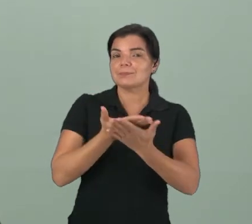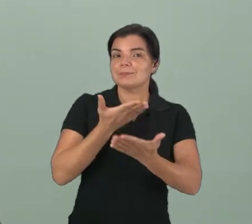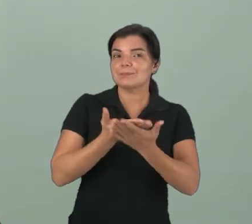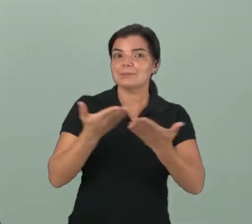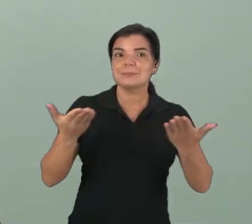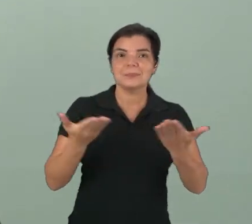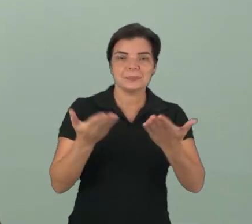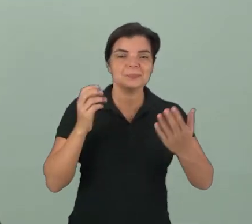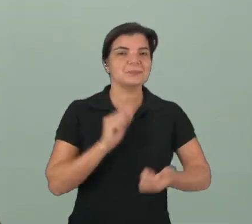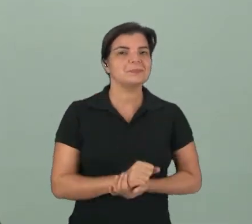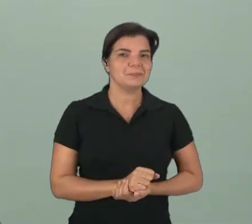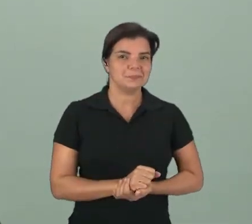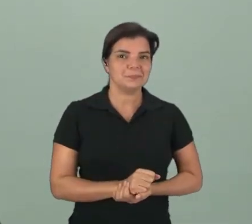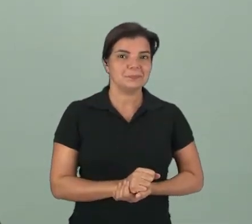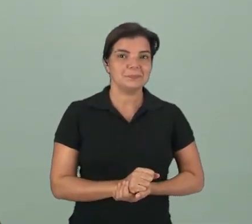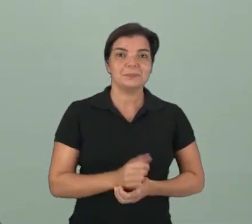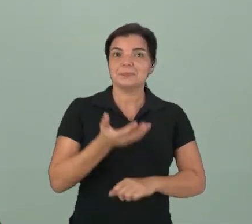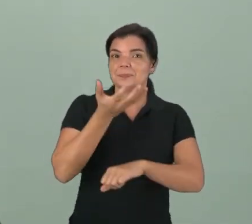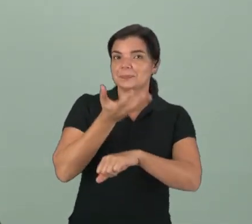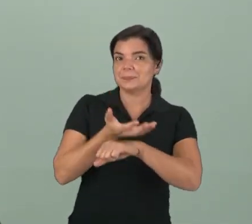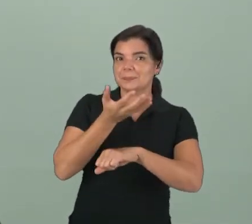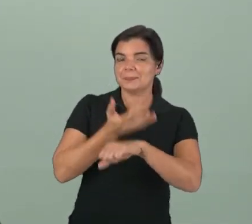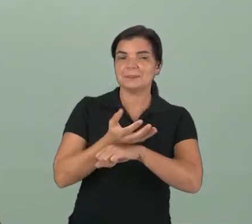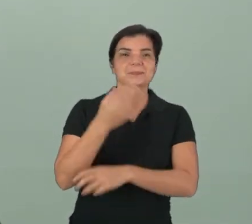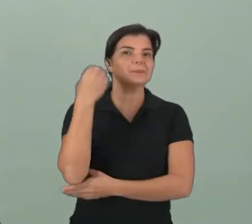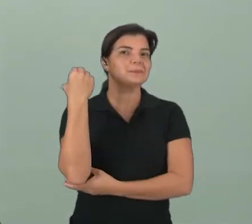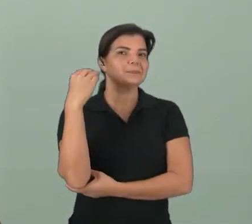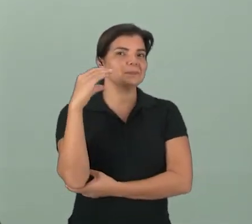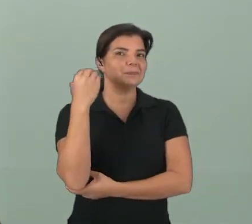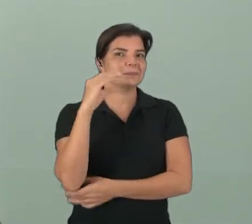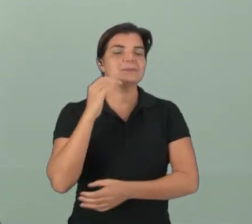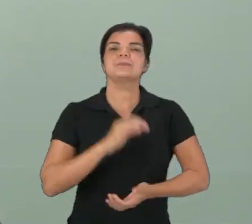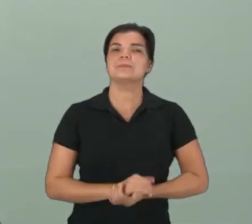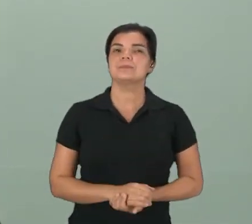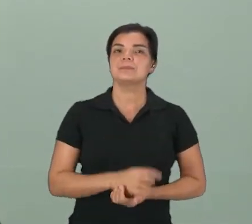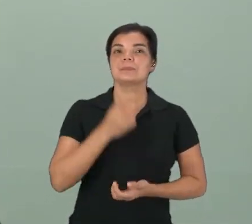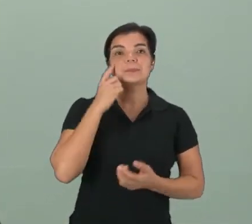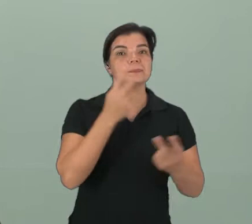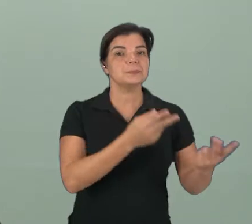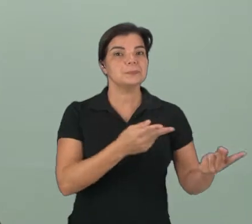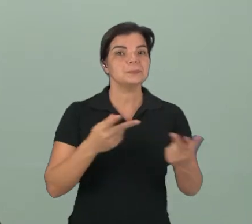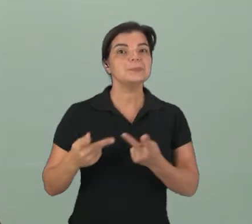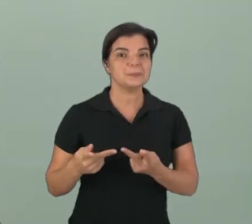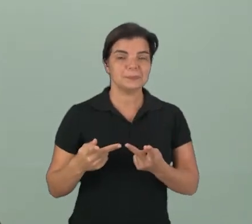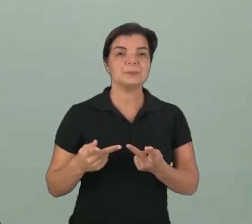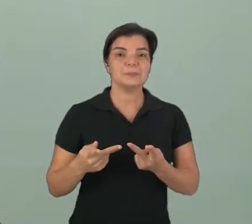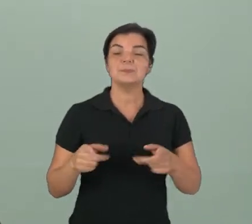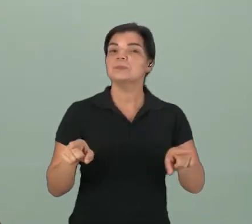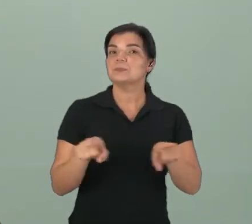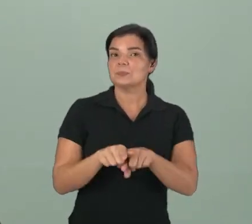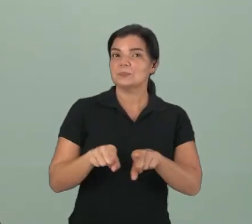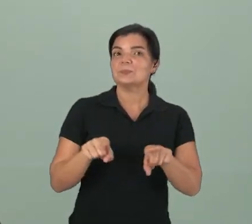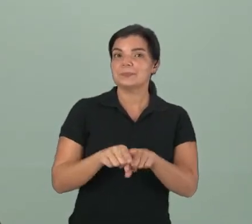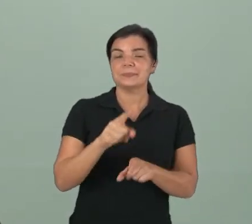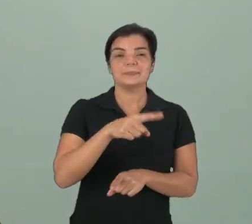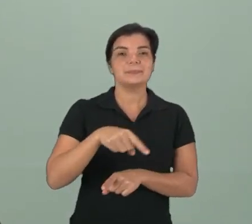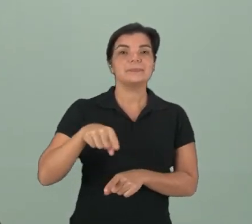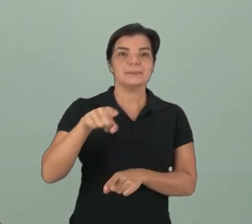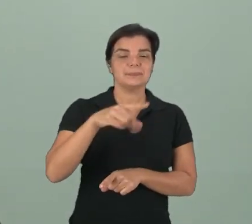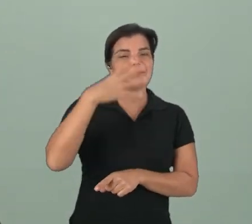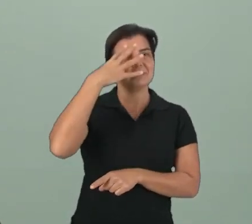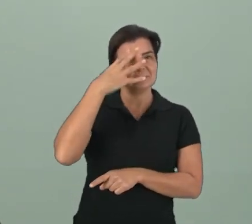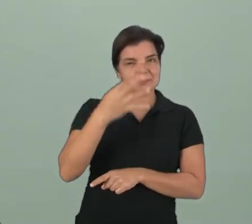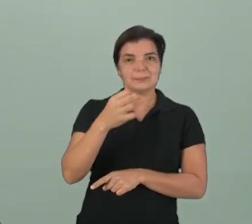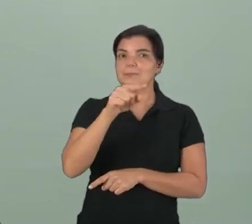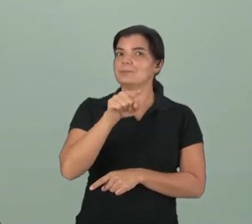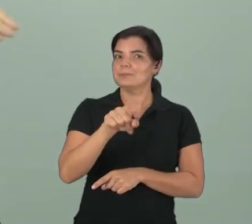aventura de hoje será na disciplina de ciências. Isso mesmo! E eu te convido a embarcar nessa aventura e que com